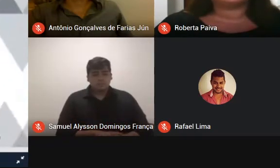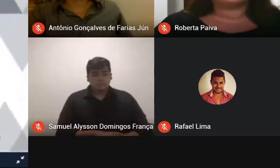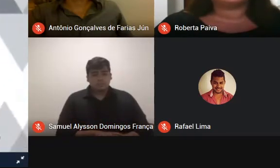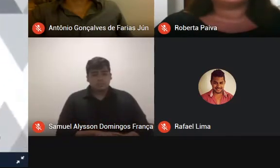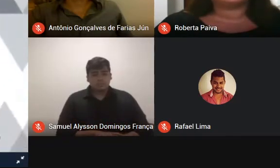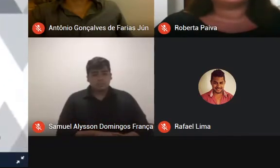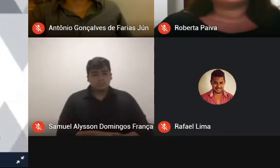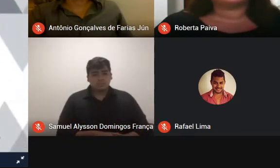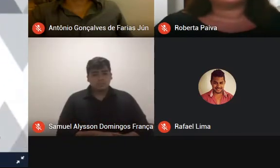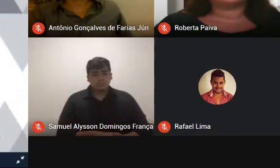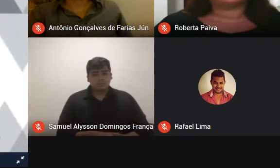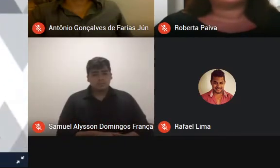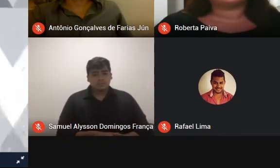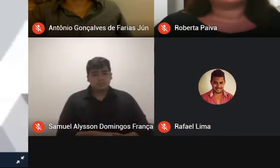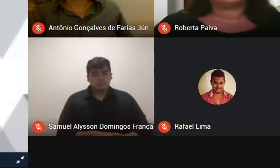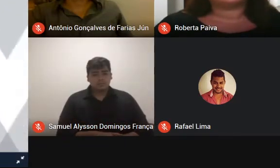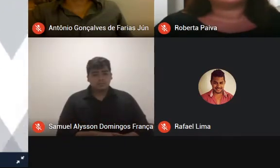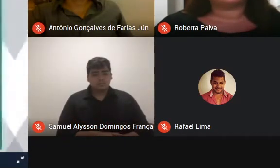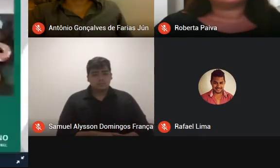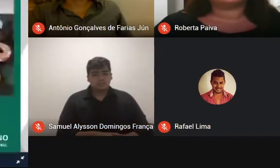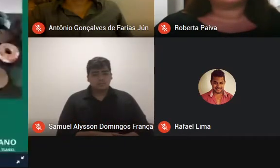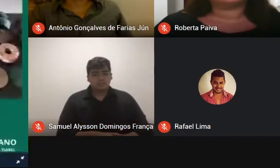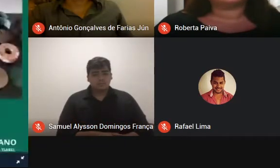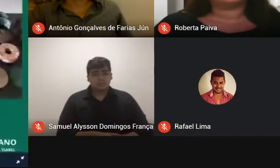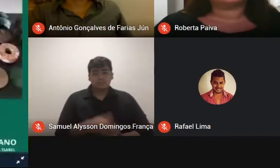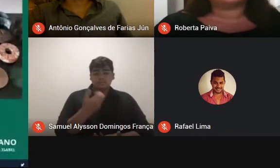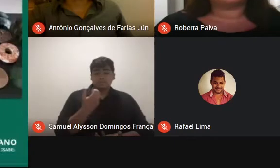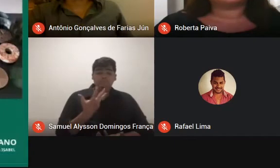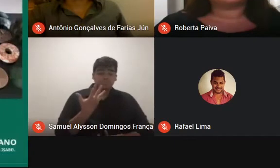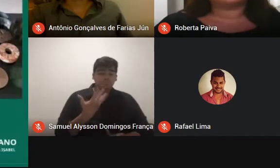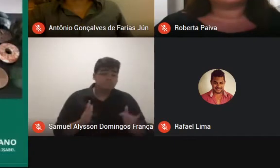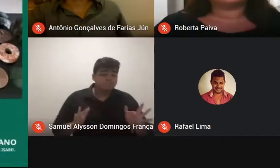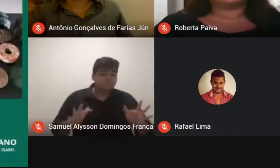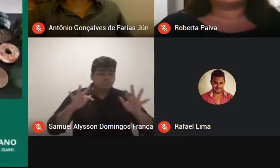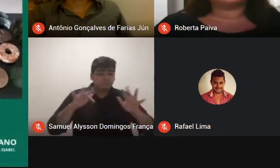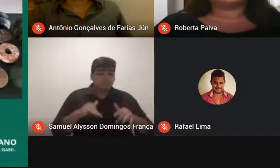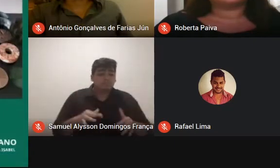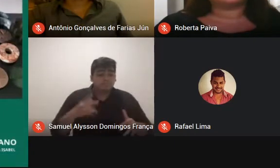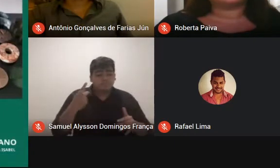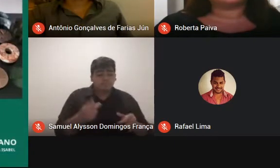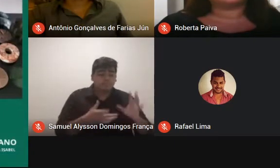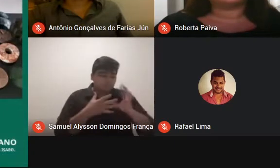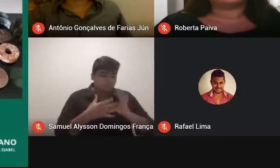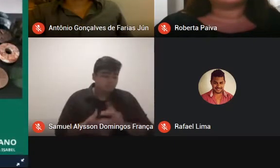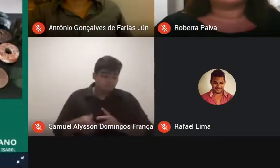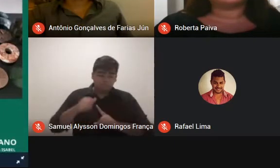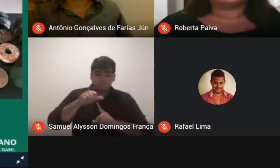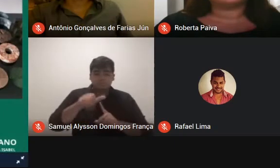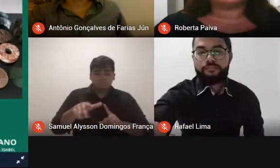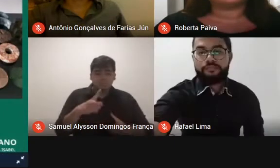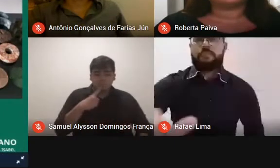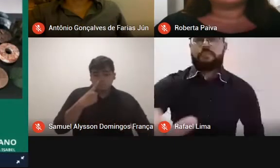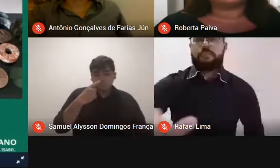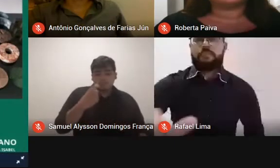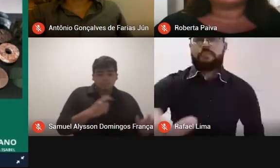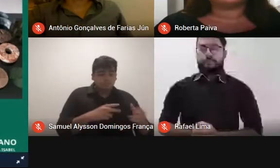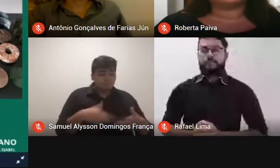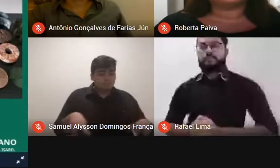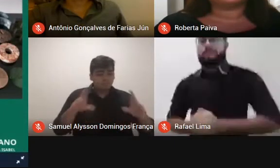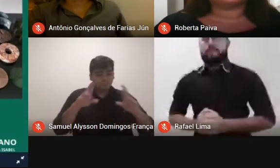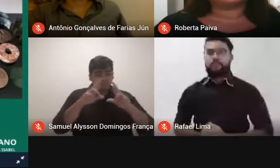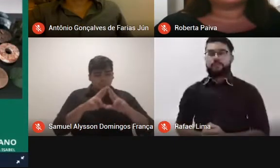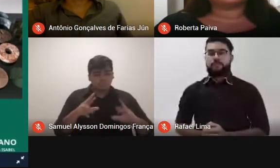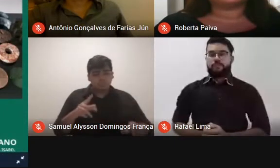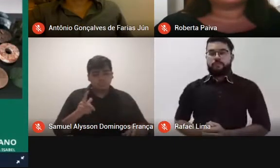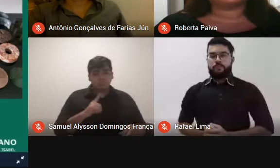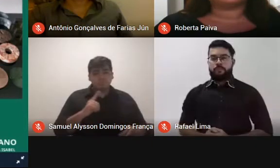Bom, e aí, para terminar essa parte de extensão, nós temos esse projeto da Fossa Ecológica, um projeto que envolve o multidisciplinar